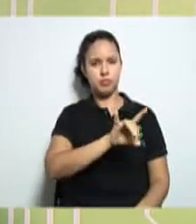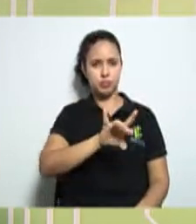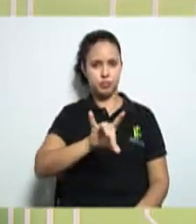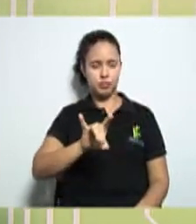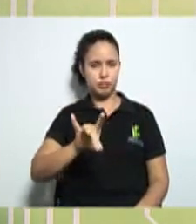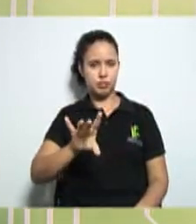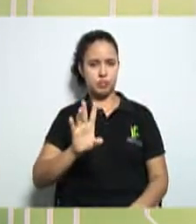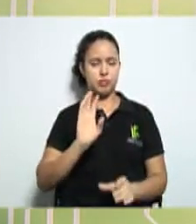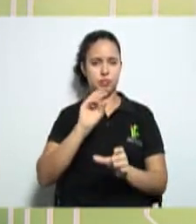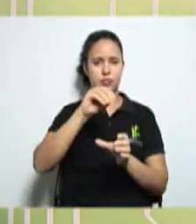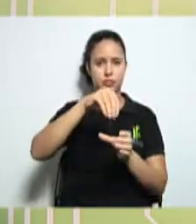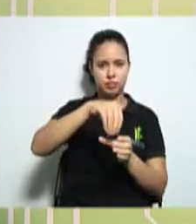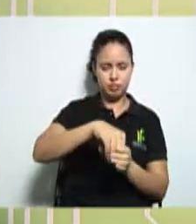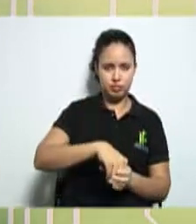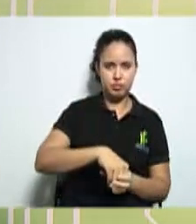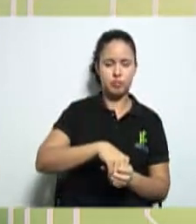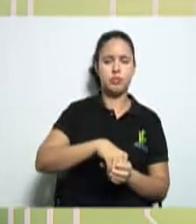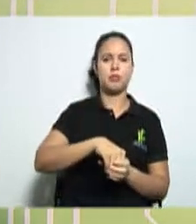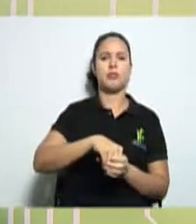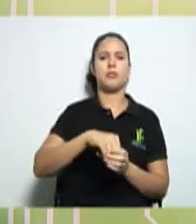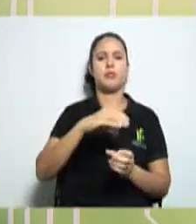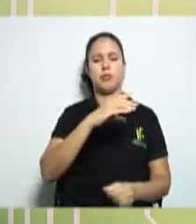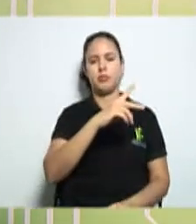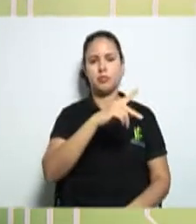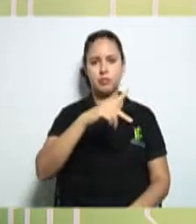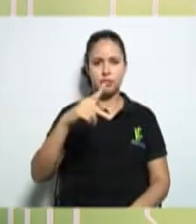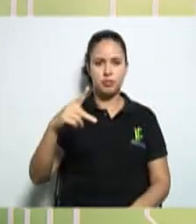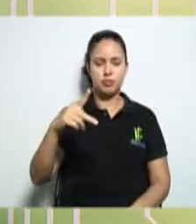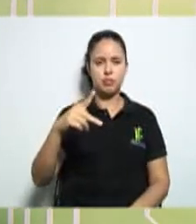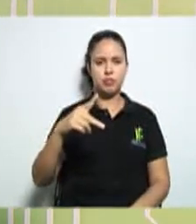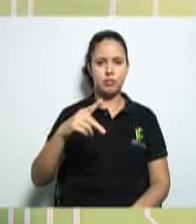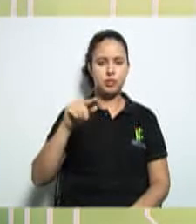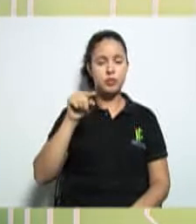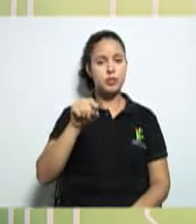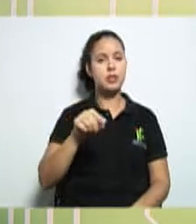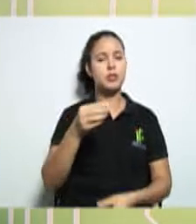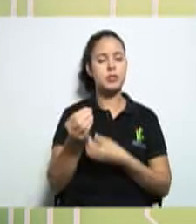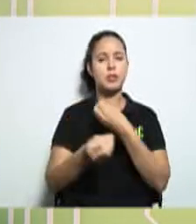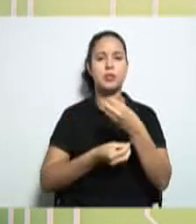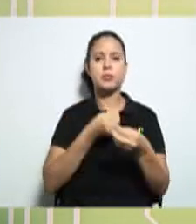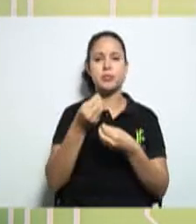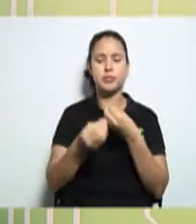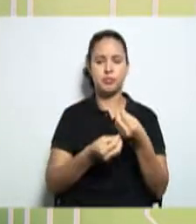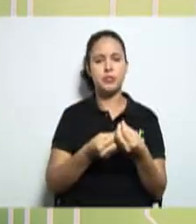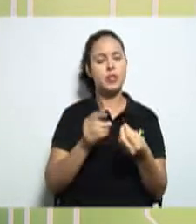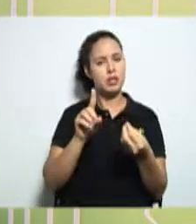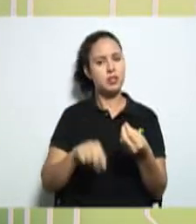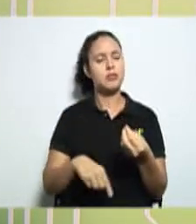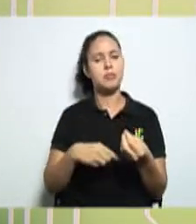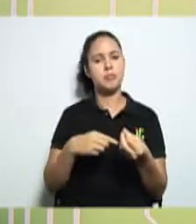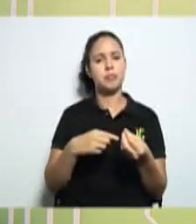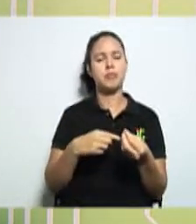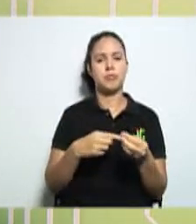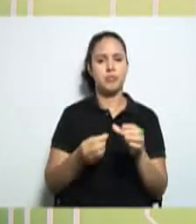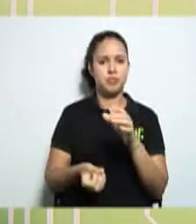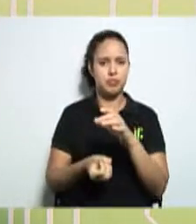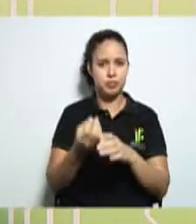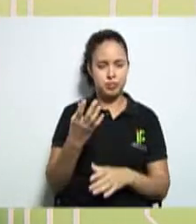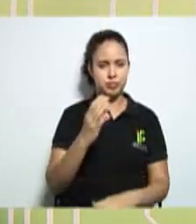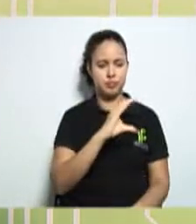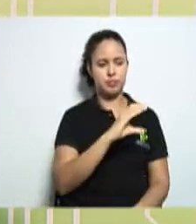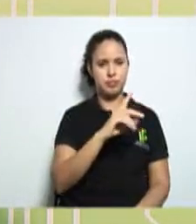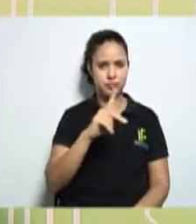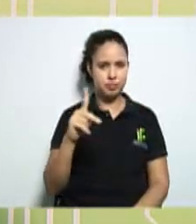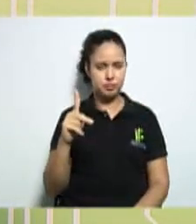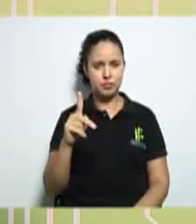do ambiente de uma cooperativa, porque vocês vão simular uma cooperativa, a existência de uma cooperativa, desde a escolha